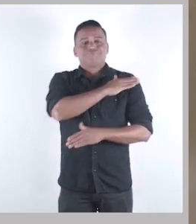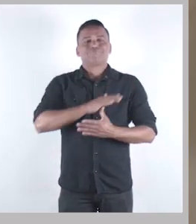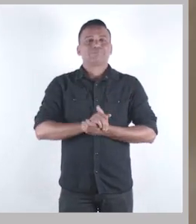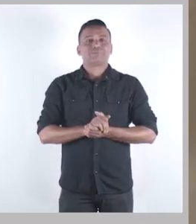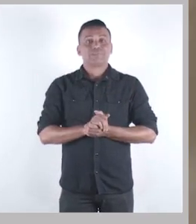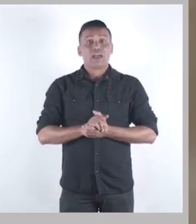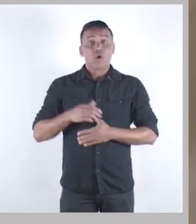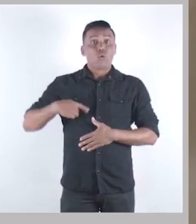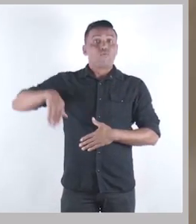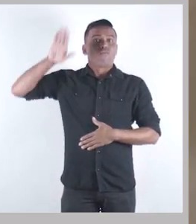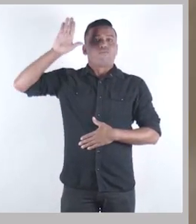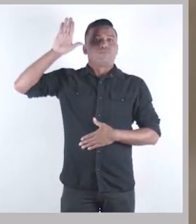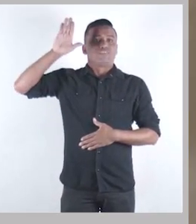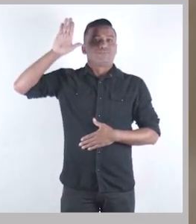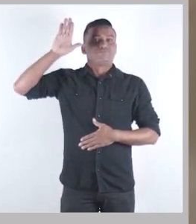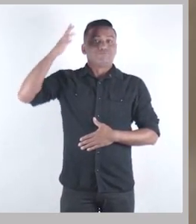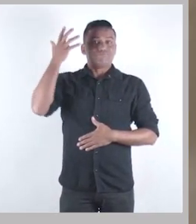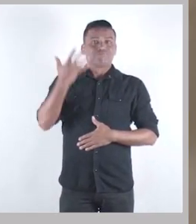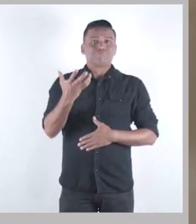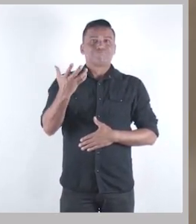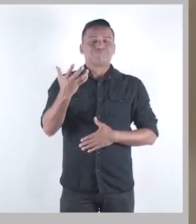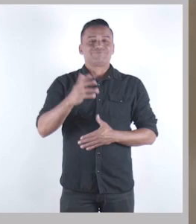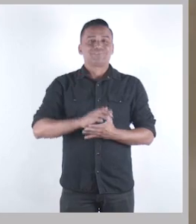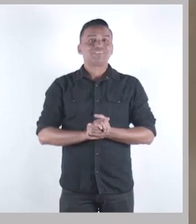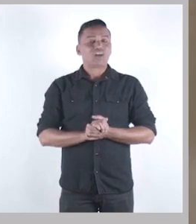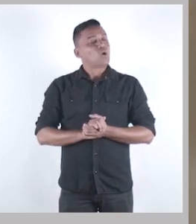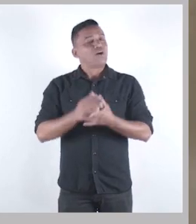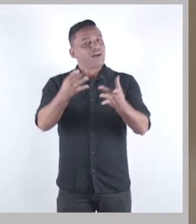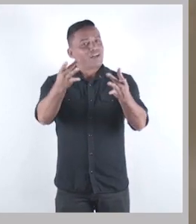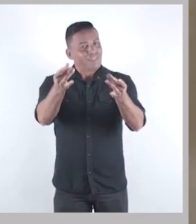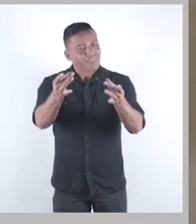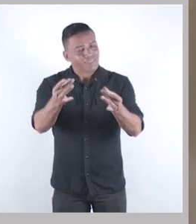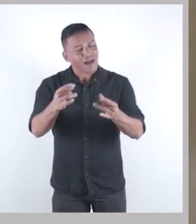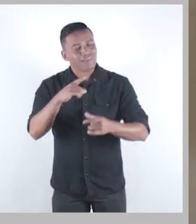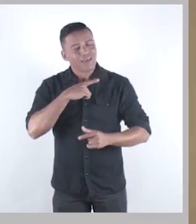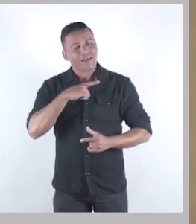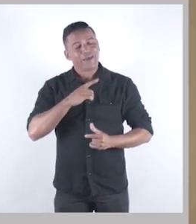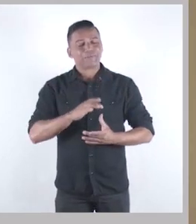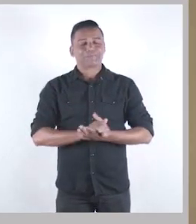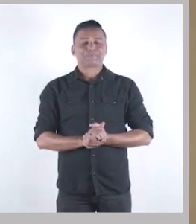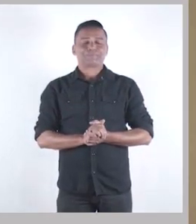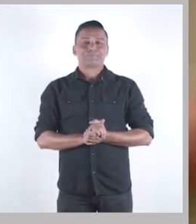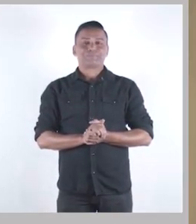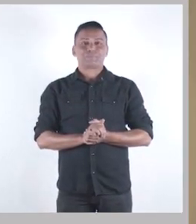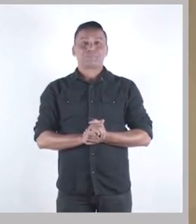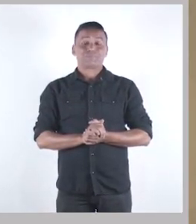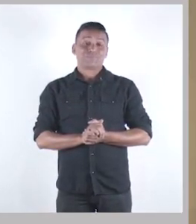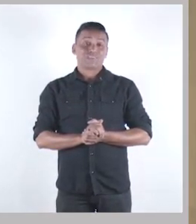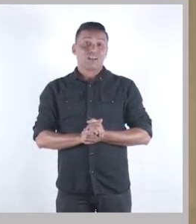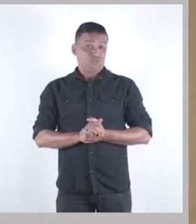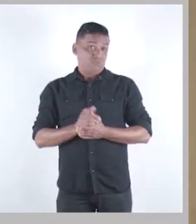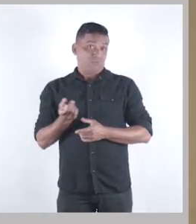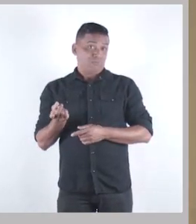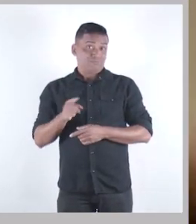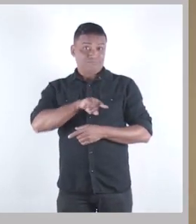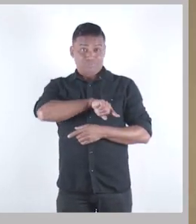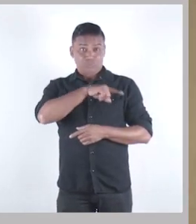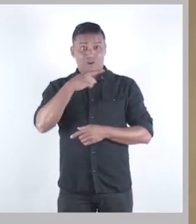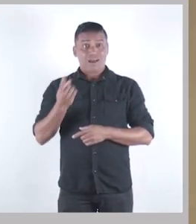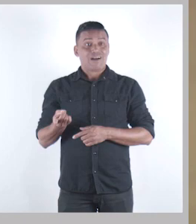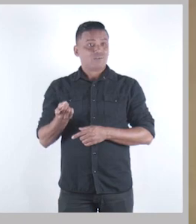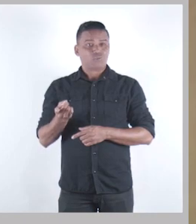Foi. Agora, aqui é um detalhe, né? Aqui é um detalhe. Por um lado, eu não tinha medo de ir